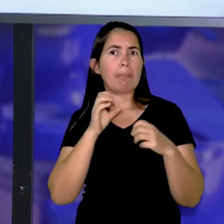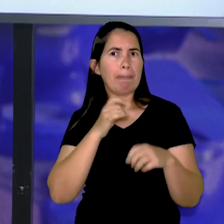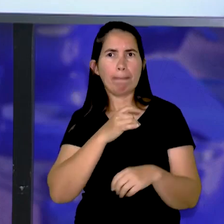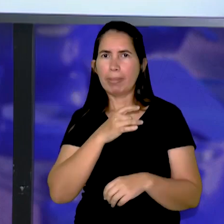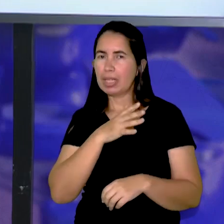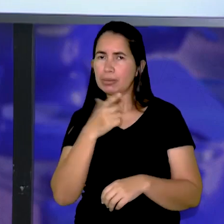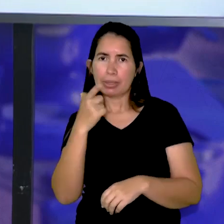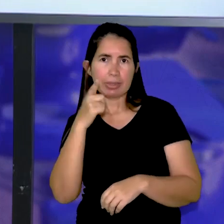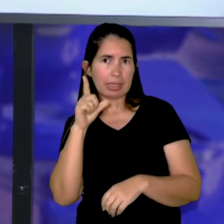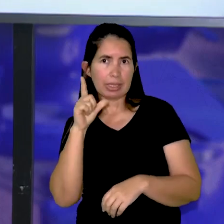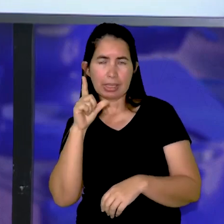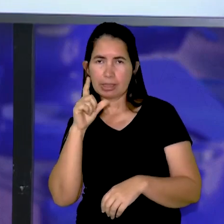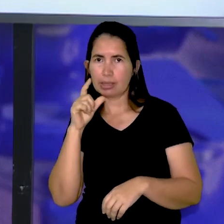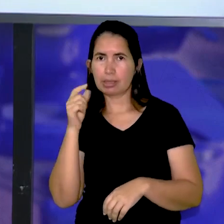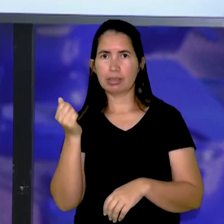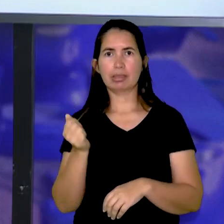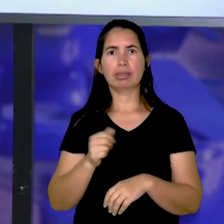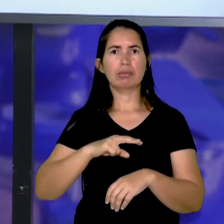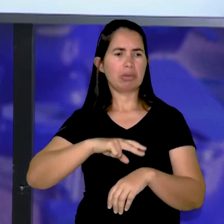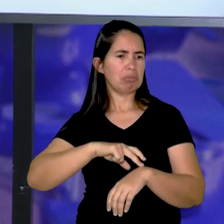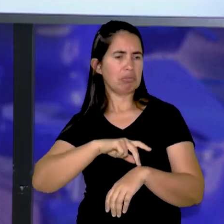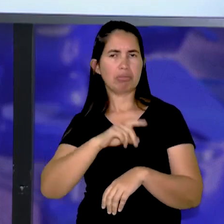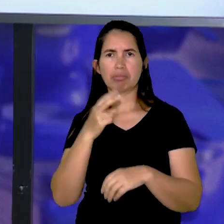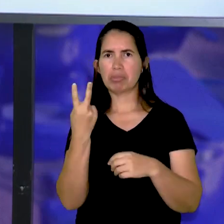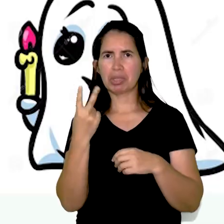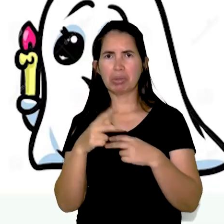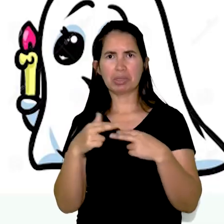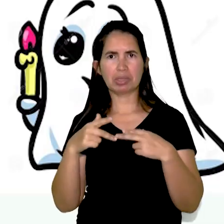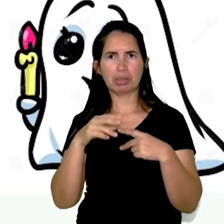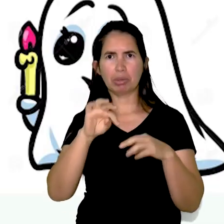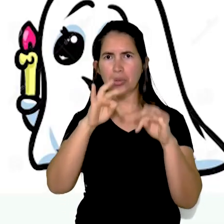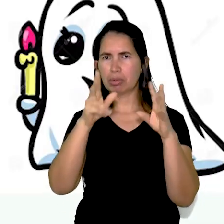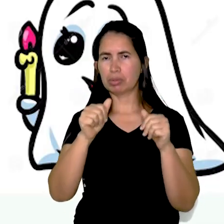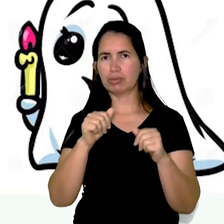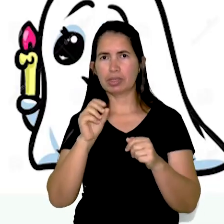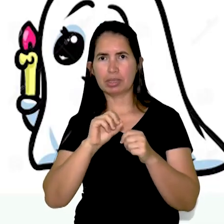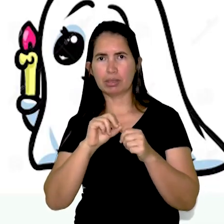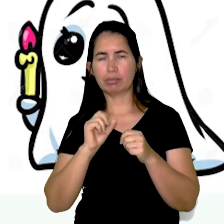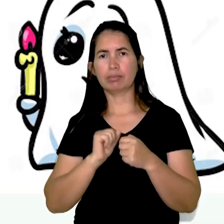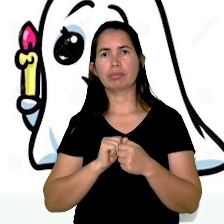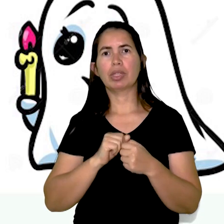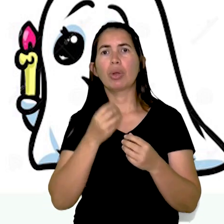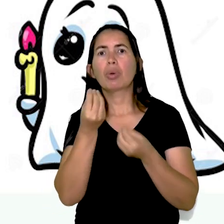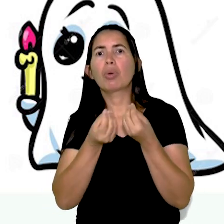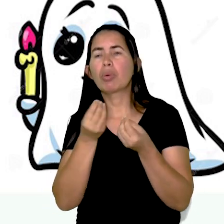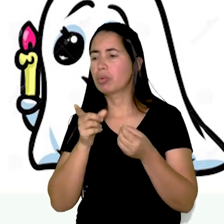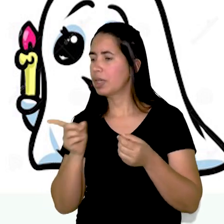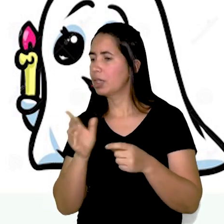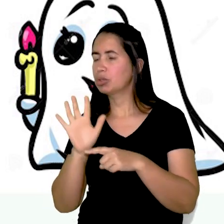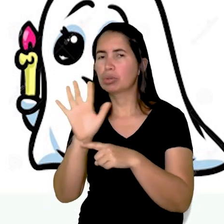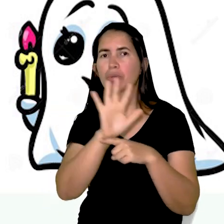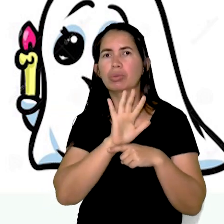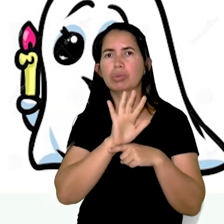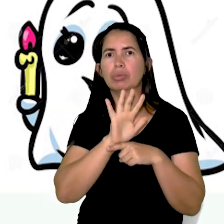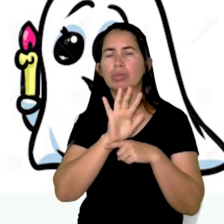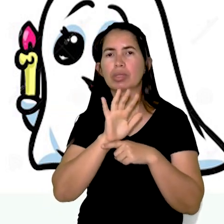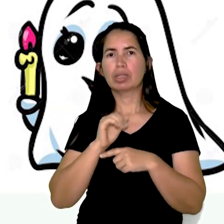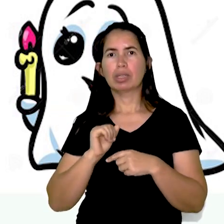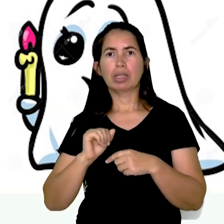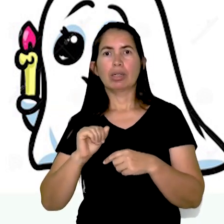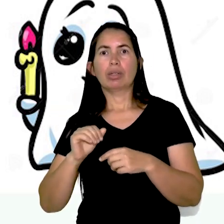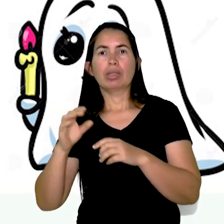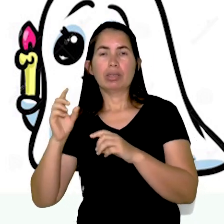virou moda. E como Camila ajudou os 2 fantasmas? levando os dois para a casa do